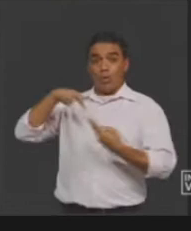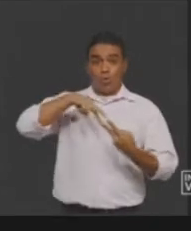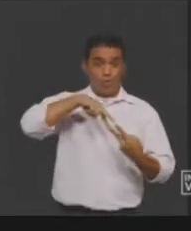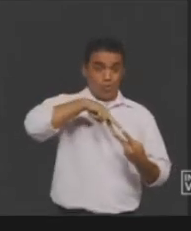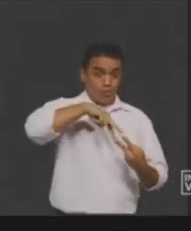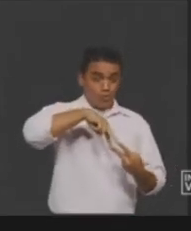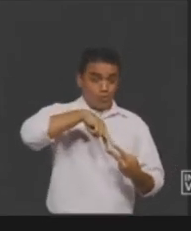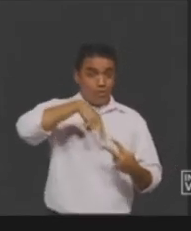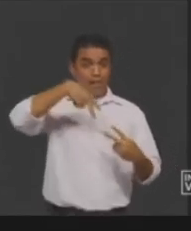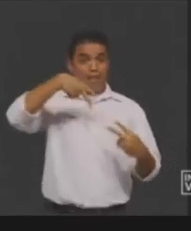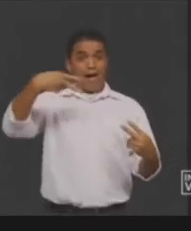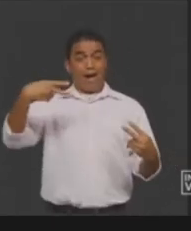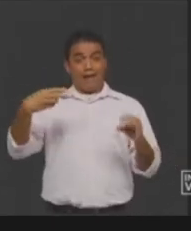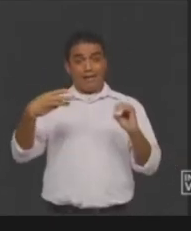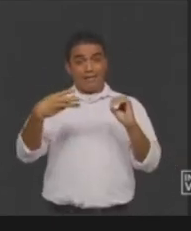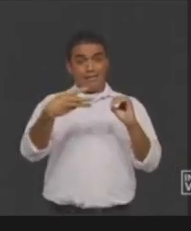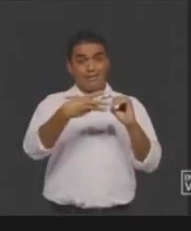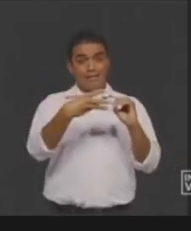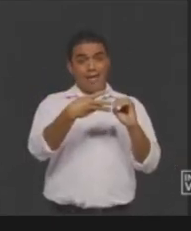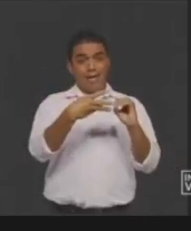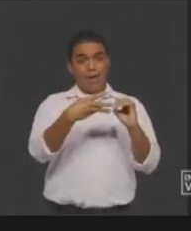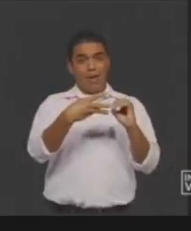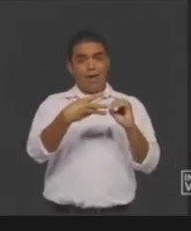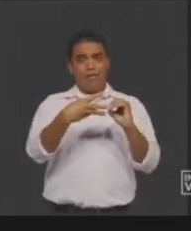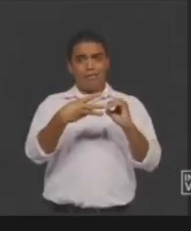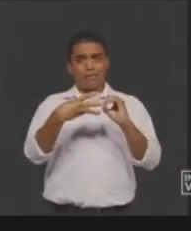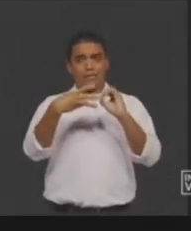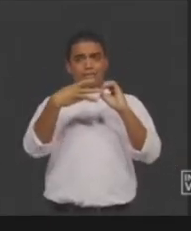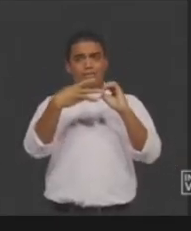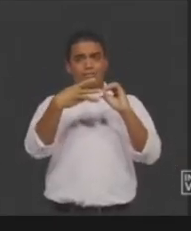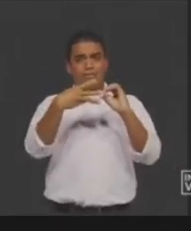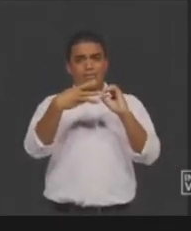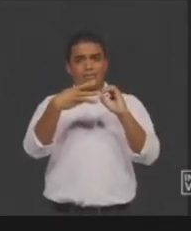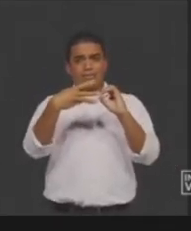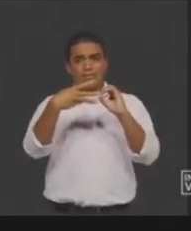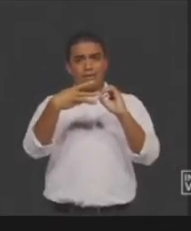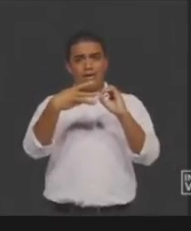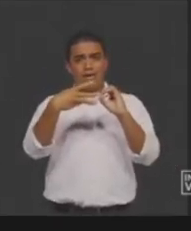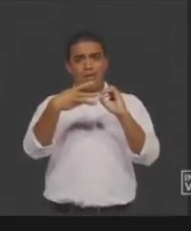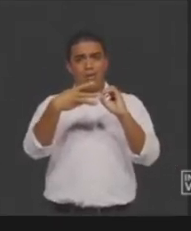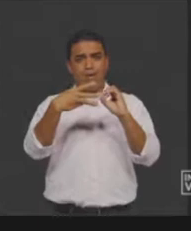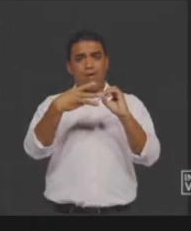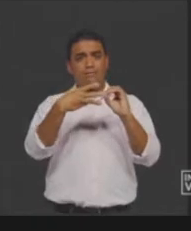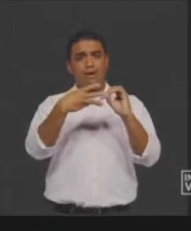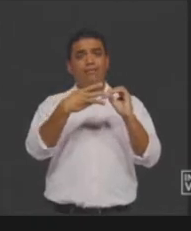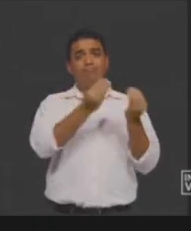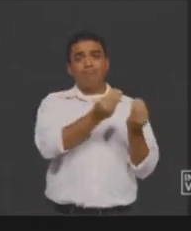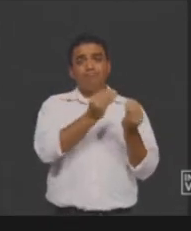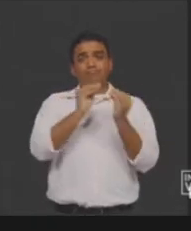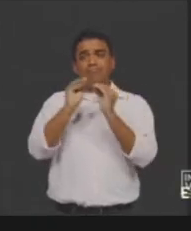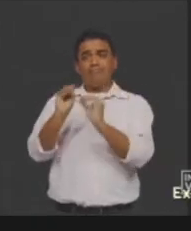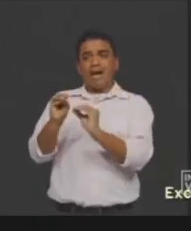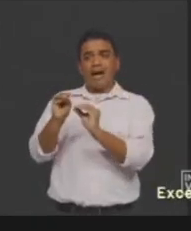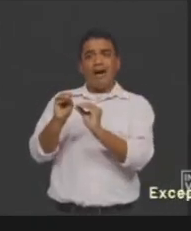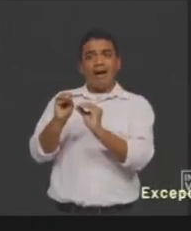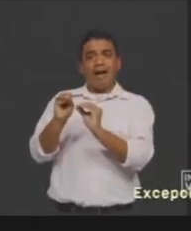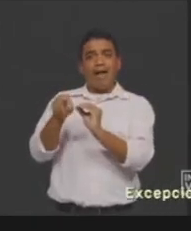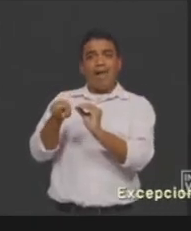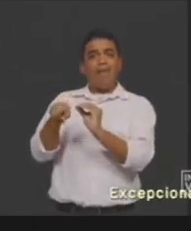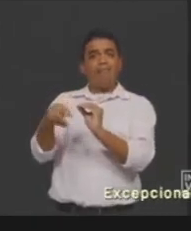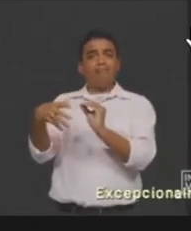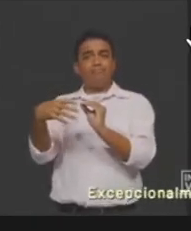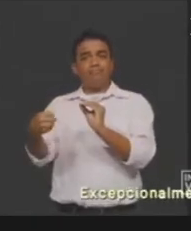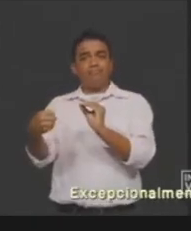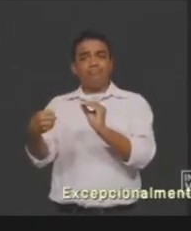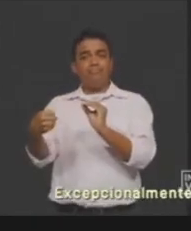célula doadora, ou seja, um DNA de uma célula que vai doar esse DNA, para uma célula que vai ser a receptora,